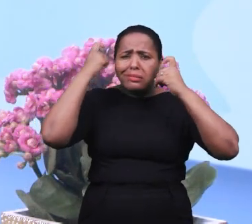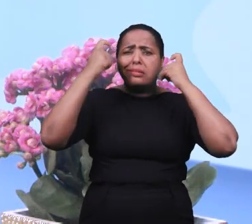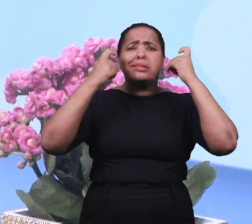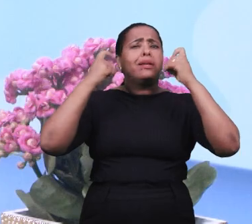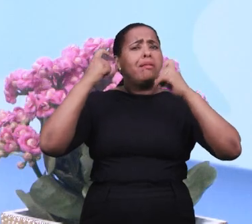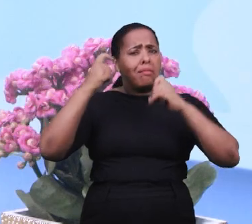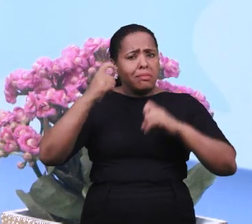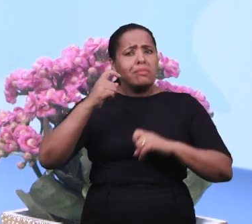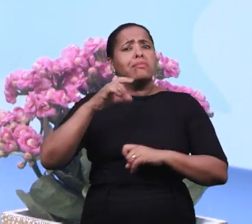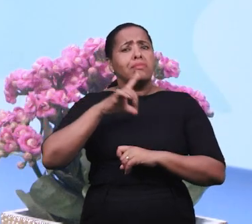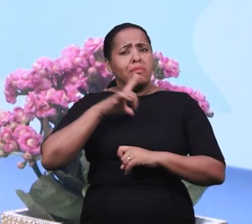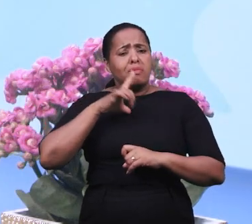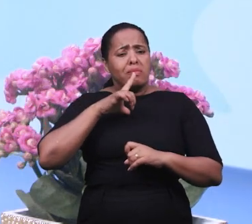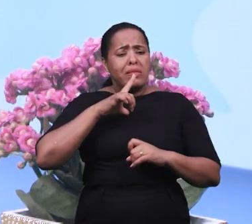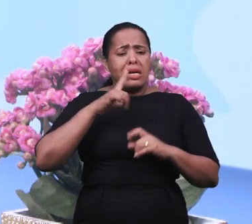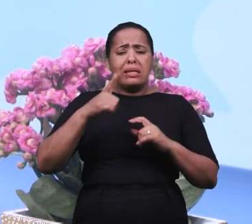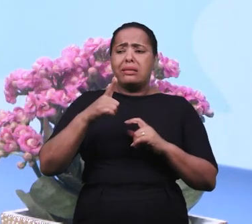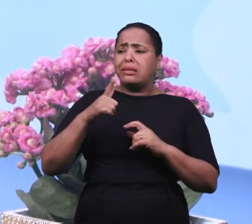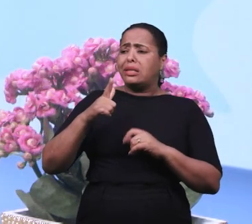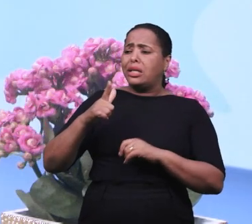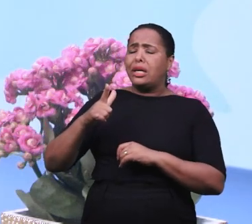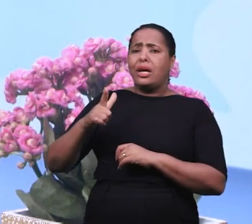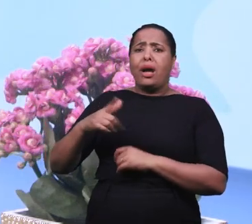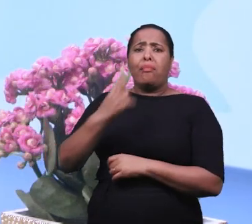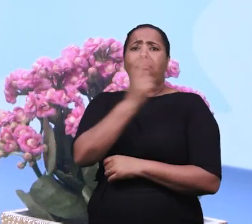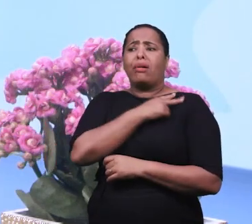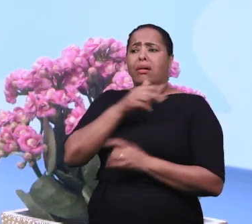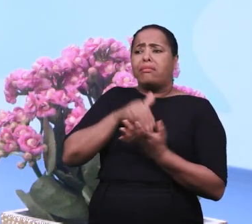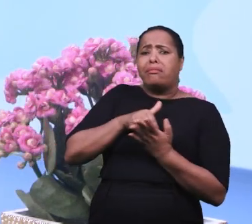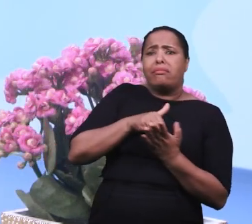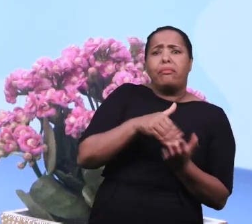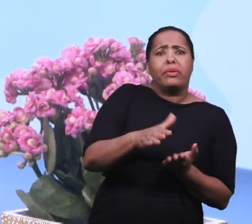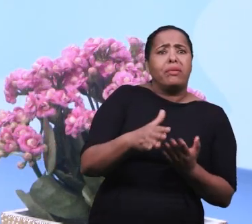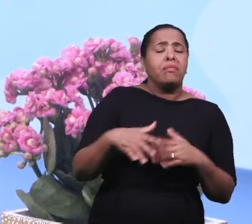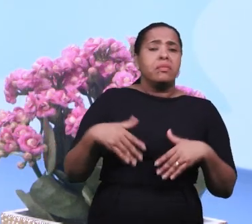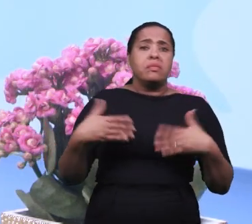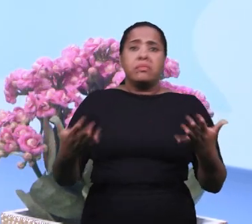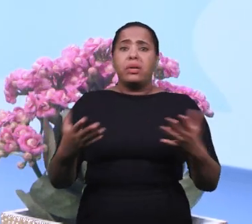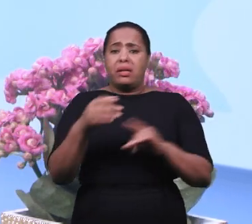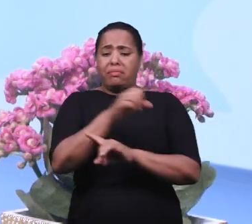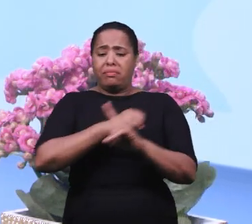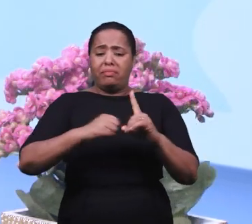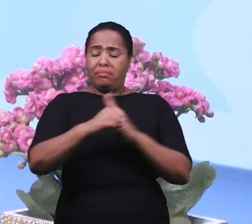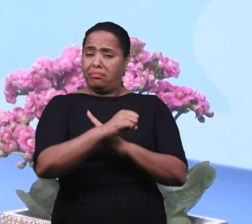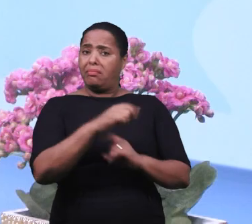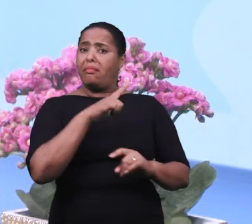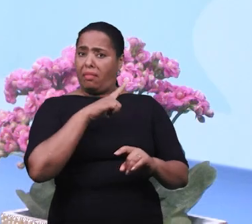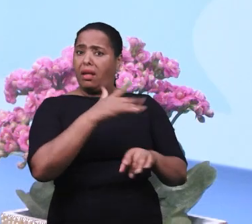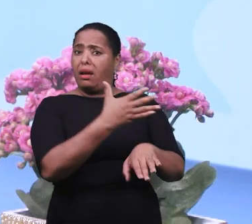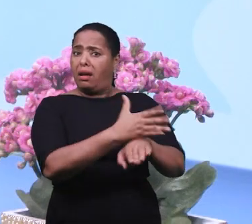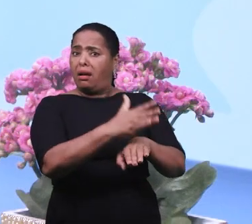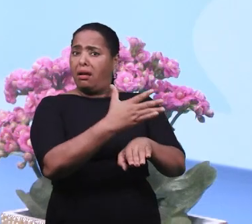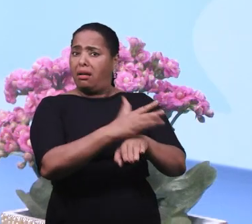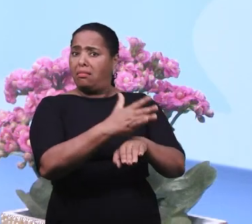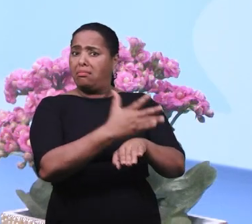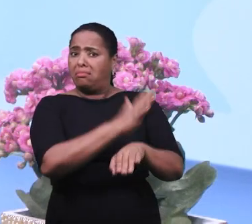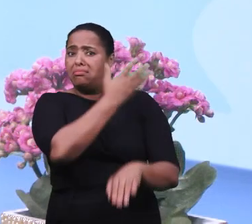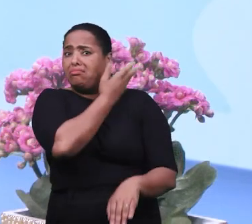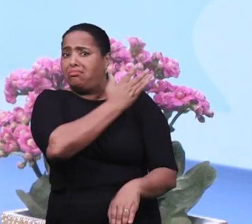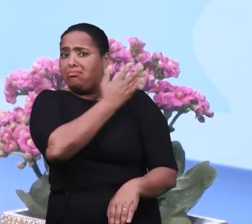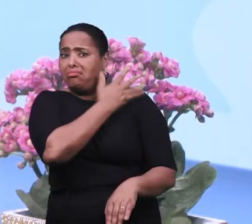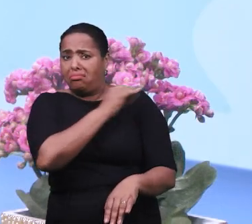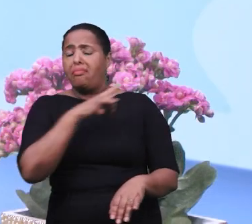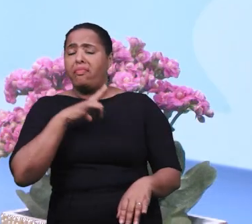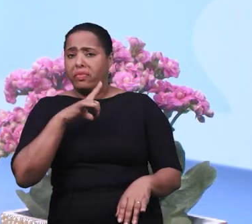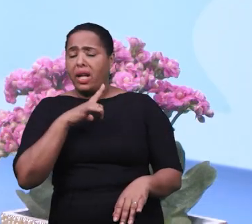pertinente, de serem demitidas, né? Porque infelizmente a gente está numa sociedade em que existe o preconceito, né? Hoje tem até